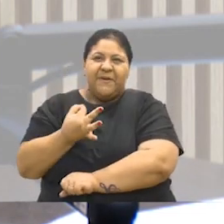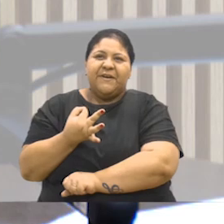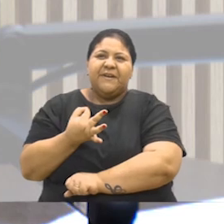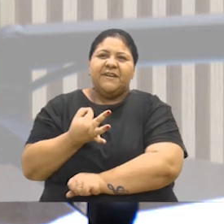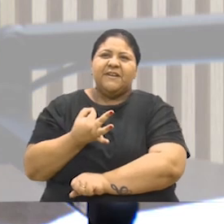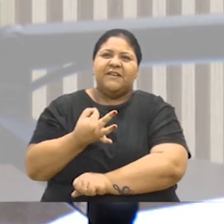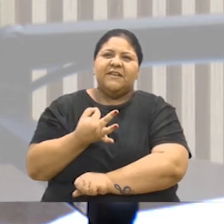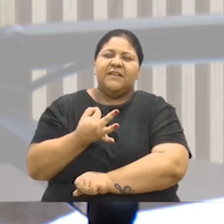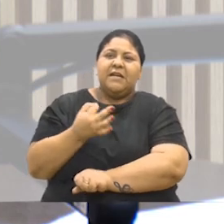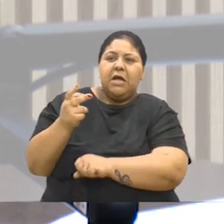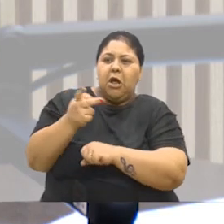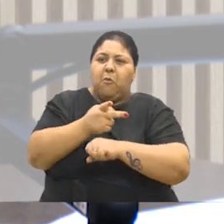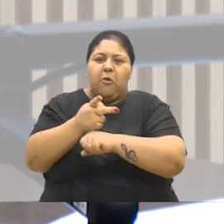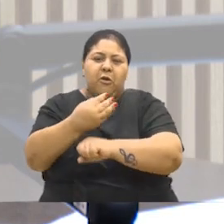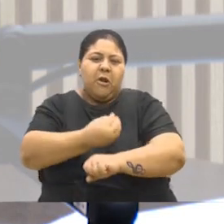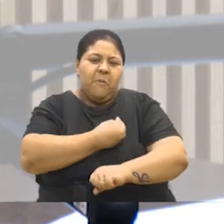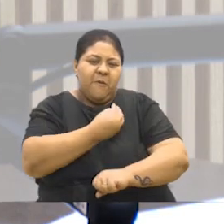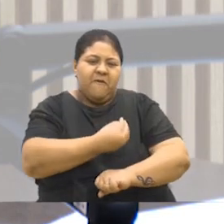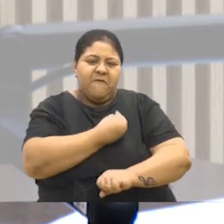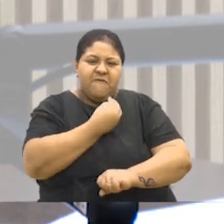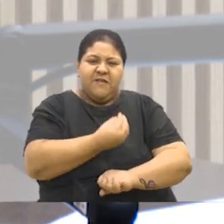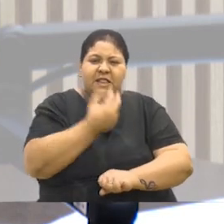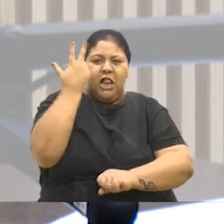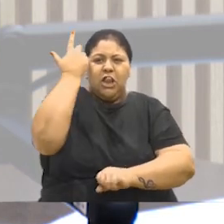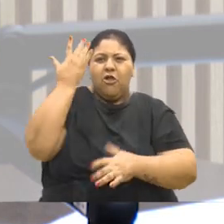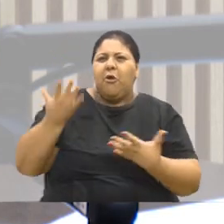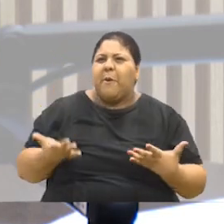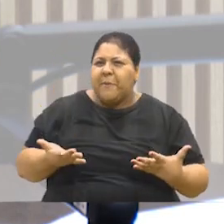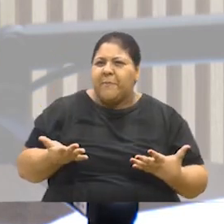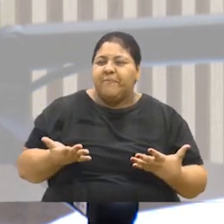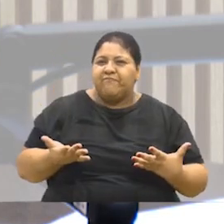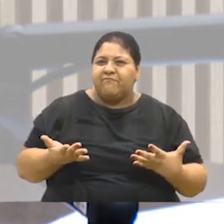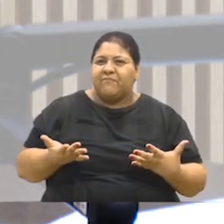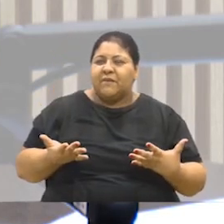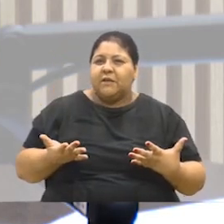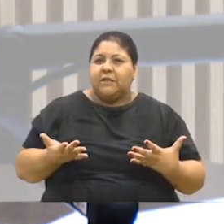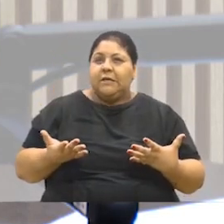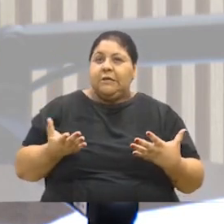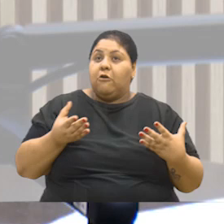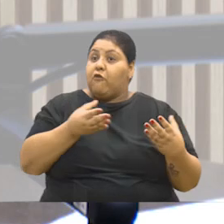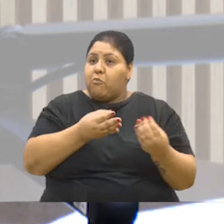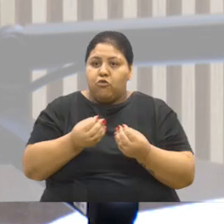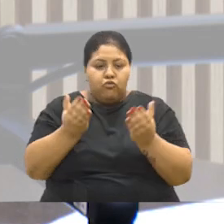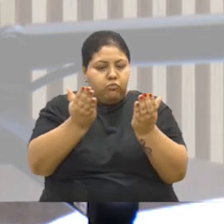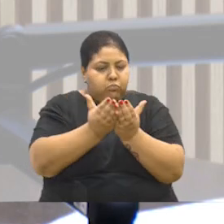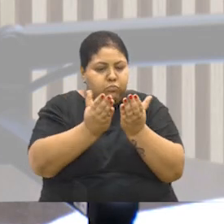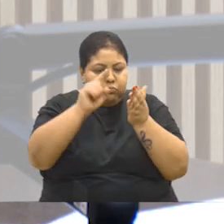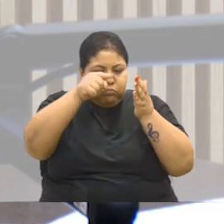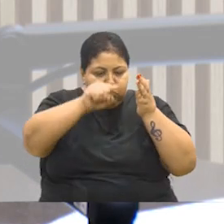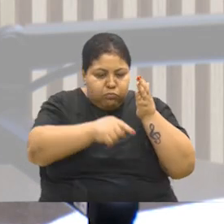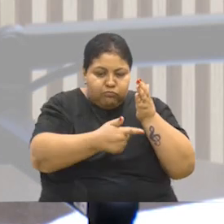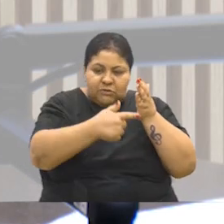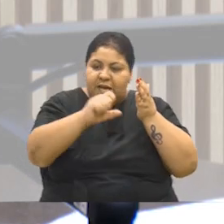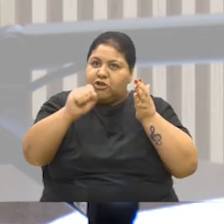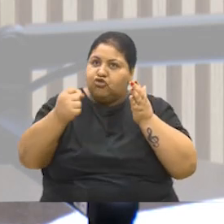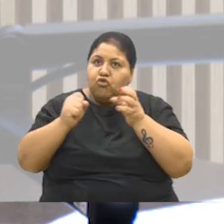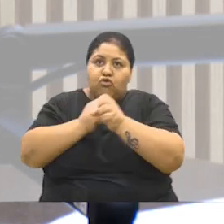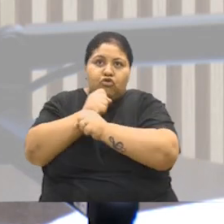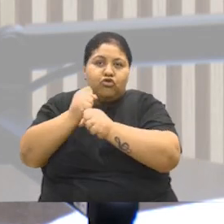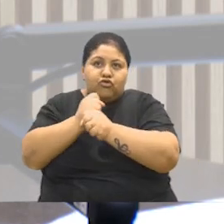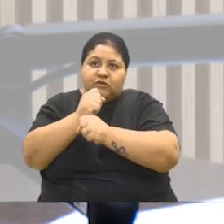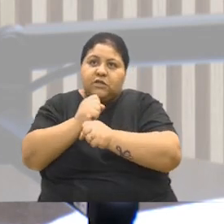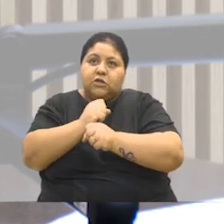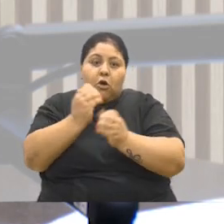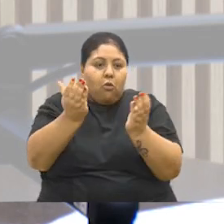atrás de uma vida que a gente vive. Então, foi muito estudo. Já são 7, 8 anos que eu sigo nesse caminho. Que eu